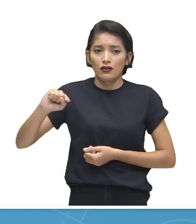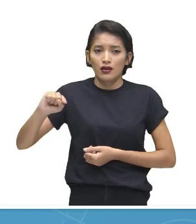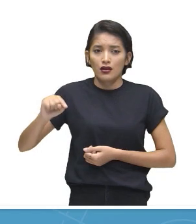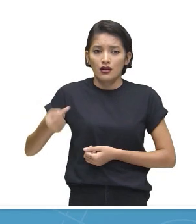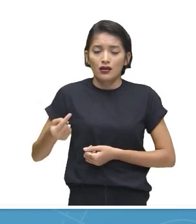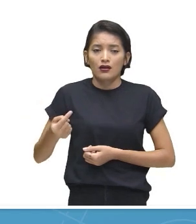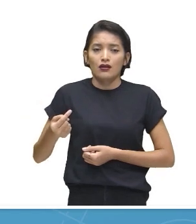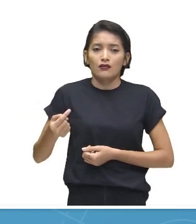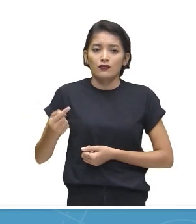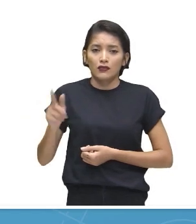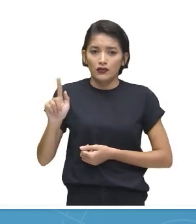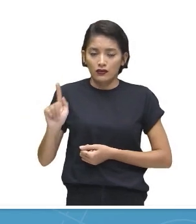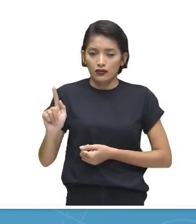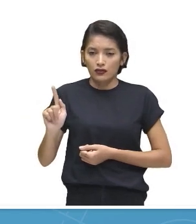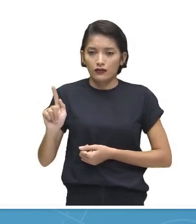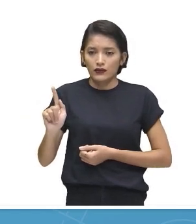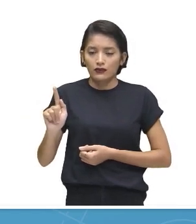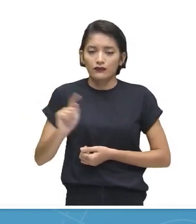aqui.